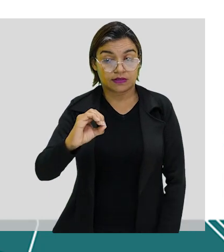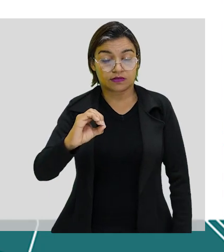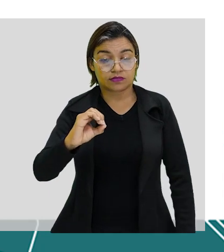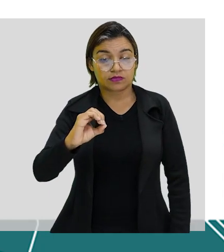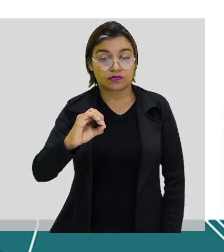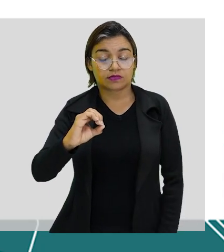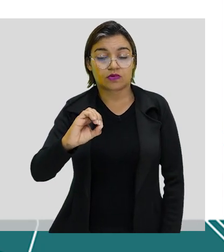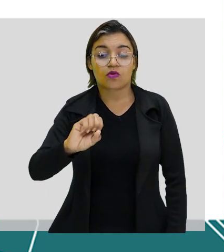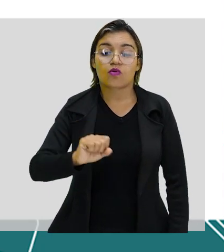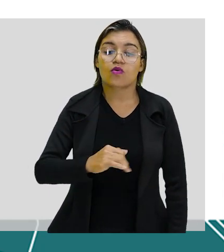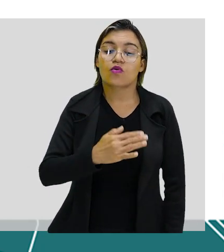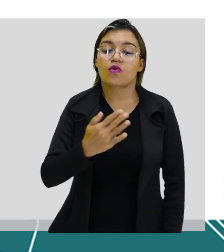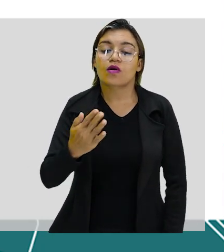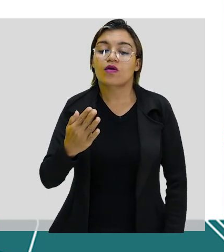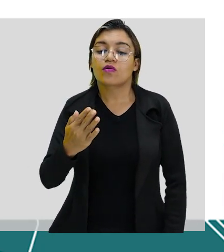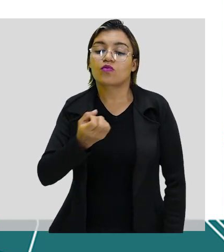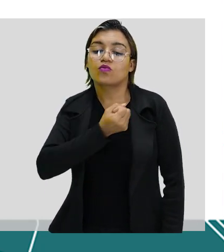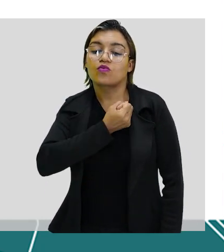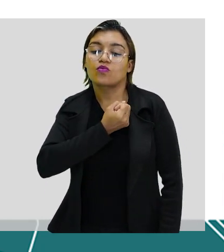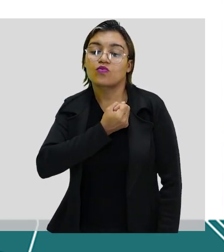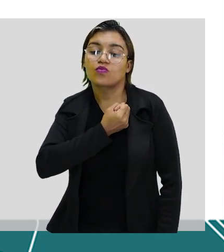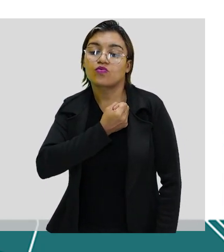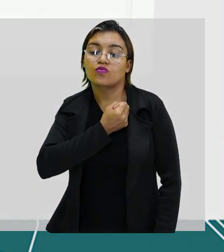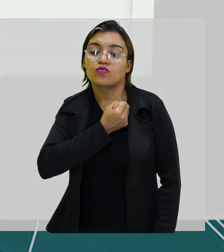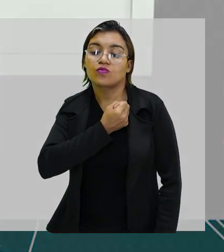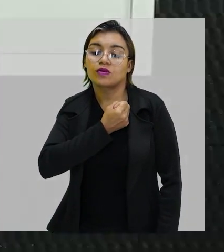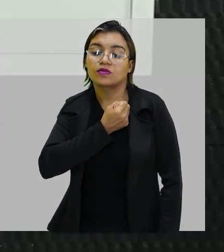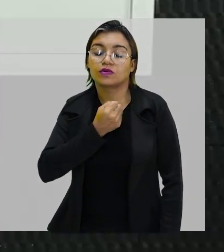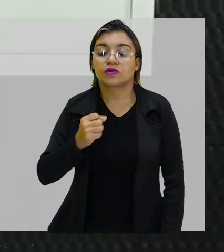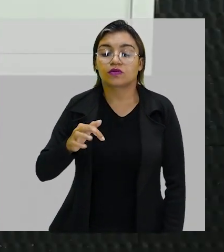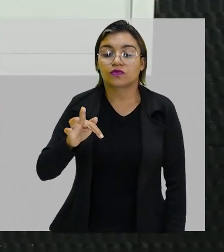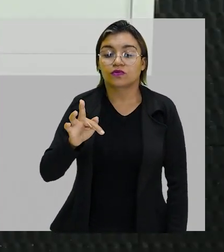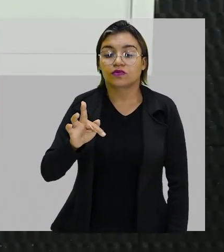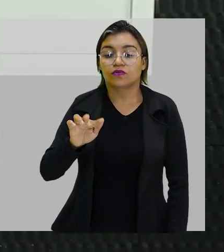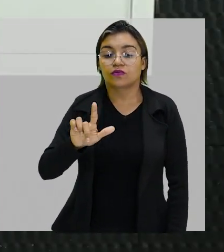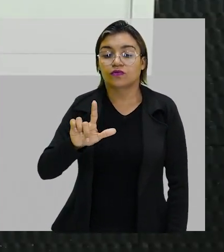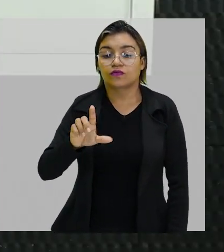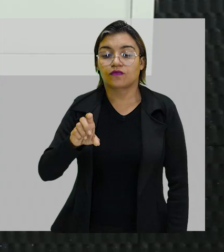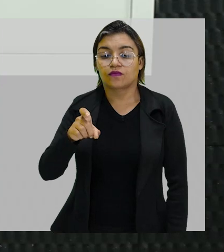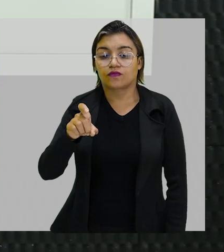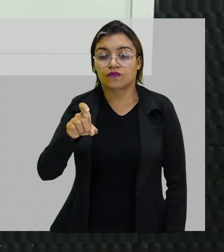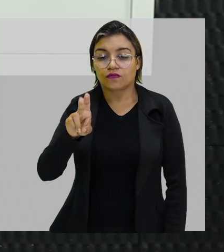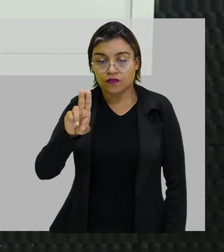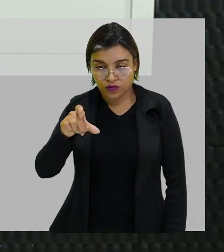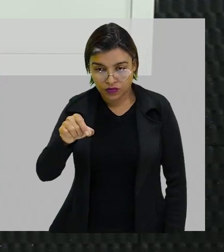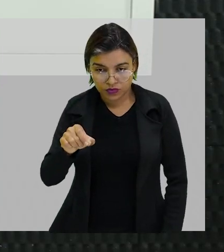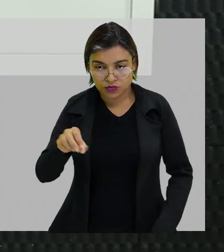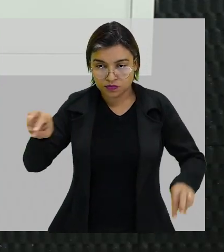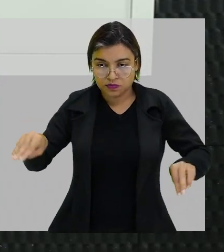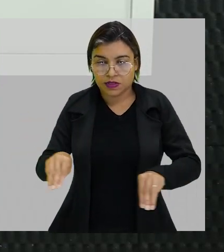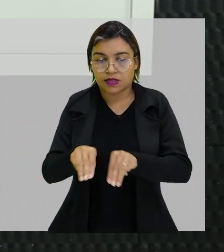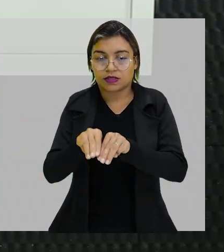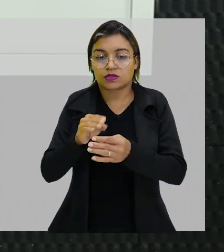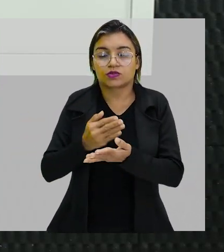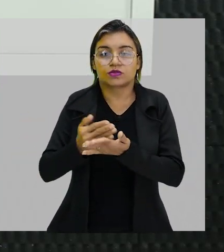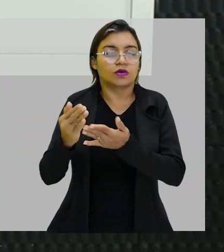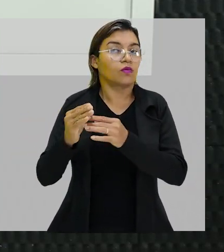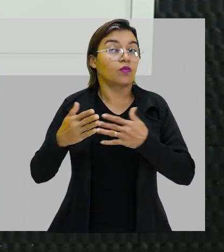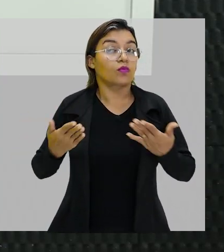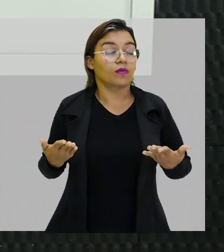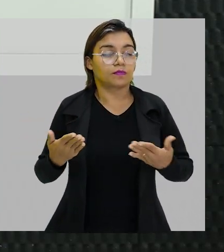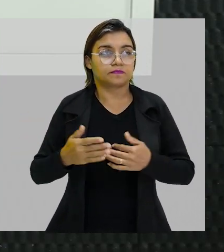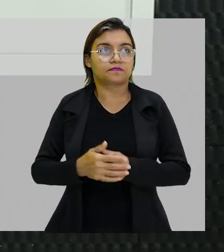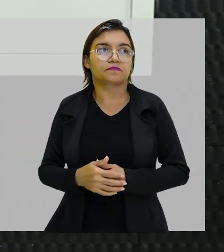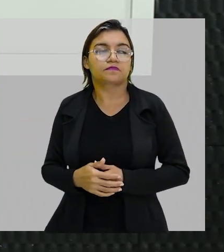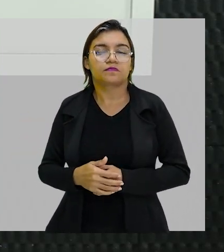qual o valor do fluxo magnético inicial? Ok? Então vamos lá. Então é a questão 2, né? Então essa questão